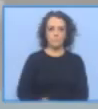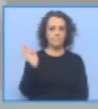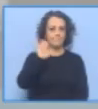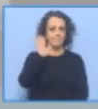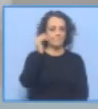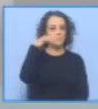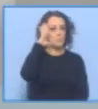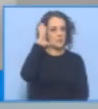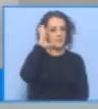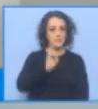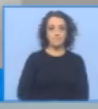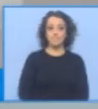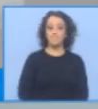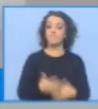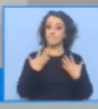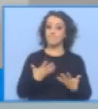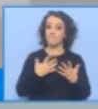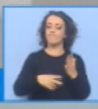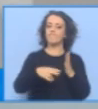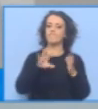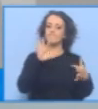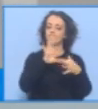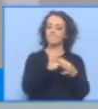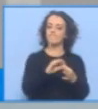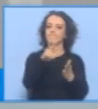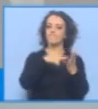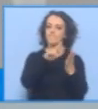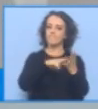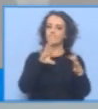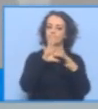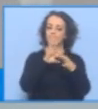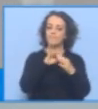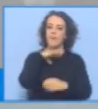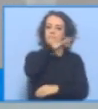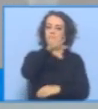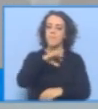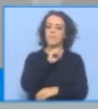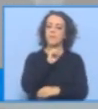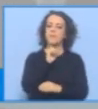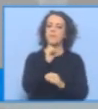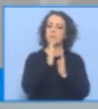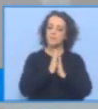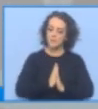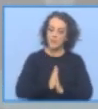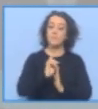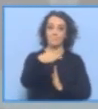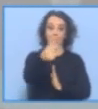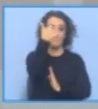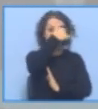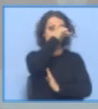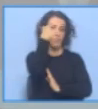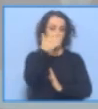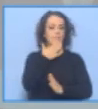Olá, muito boa tarde. Desta vez é a liturgia da festa da Sagrada Família que se assinala no próximo domingo, que motiva a